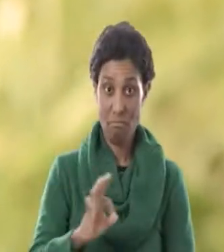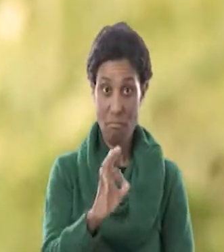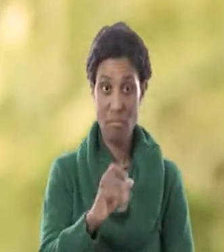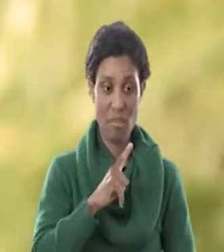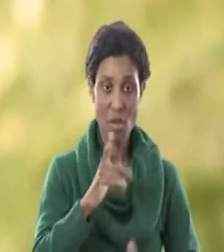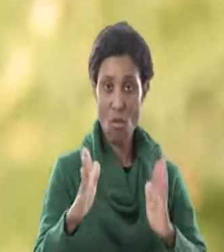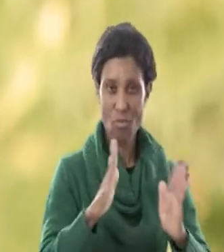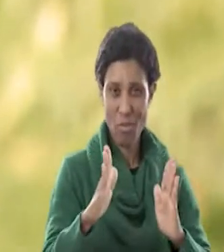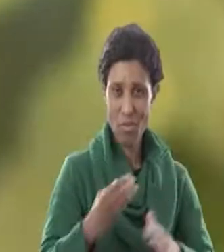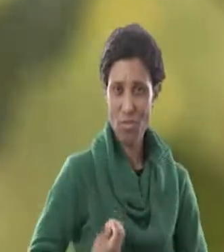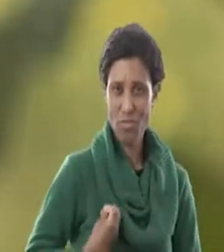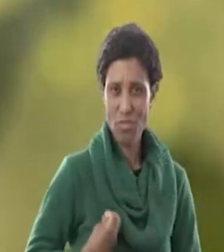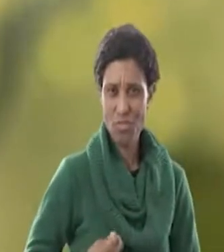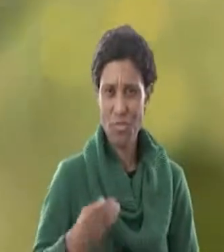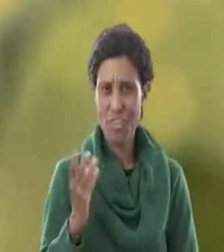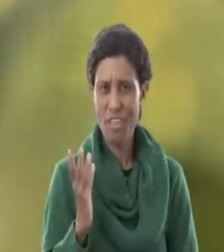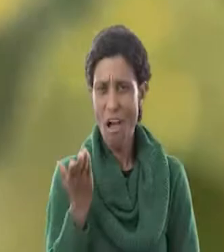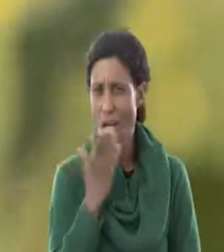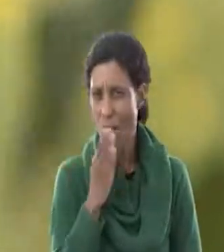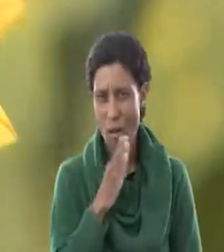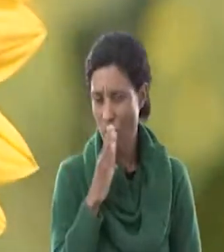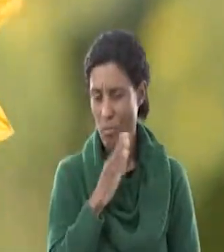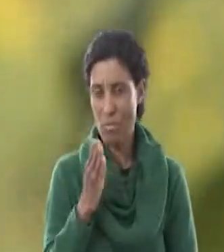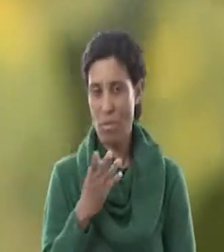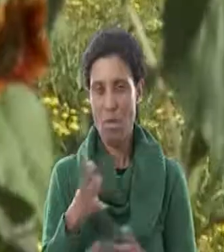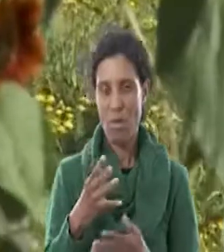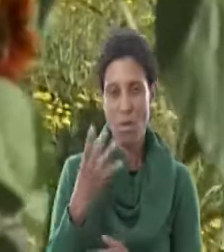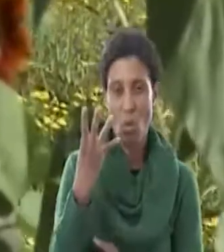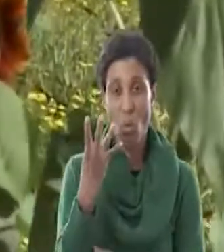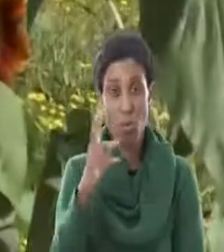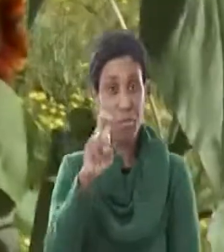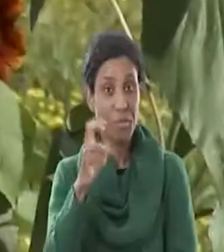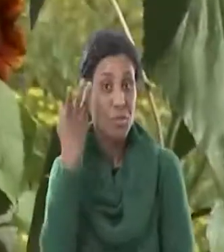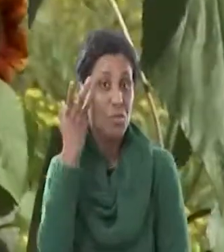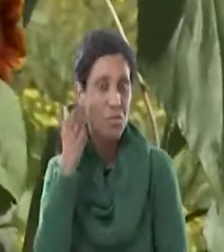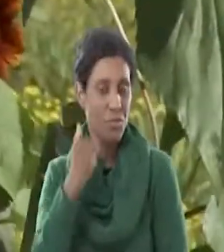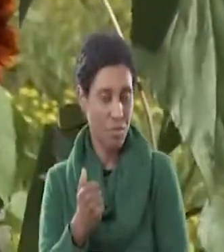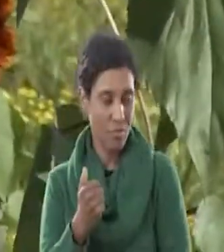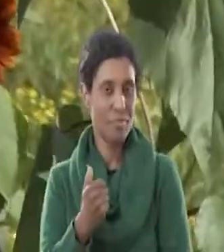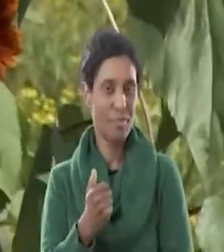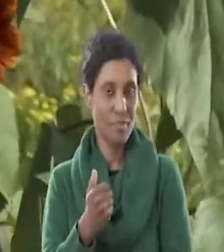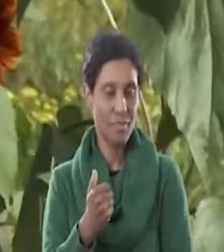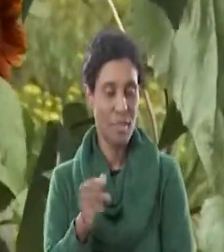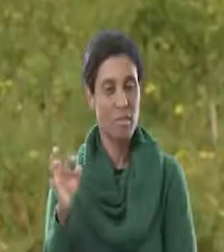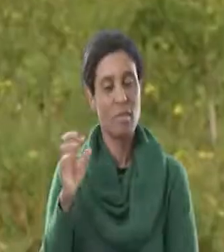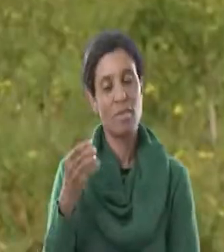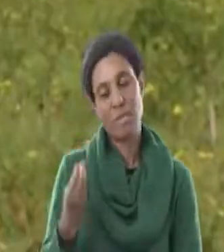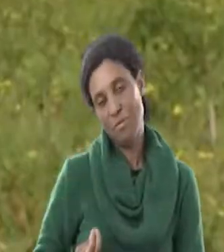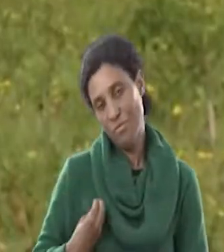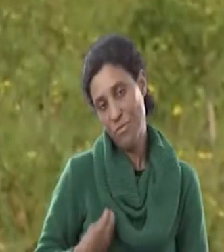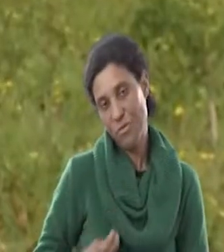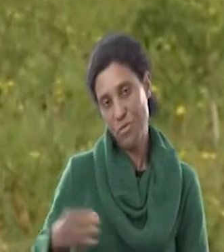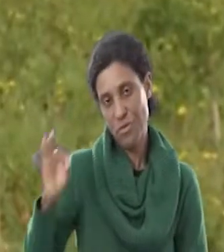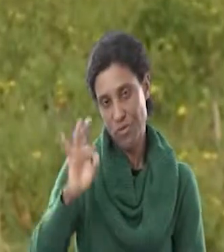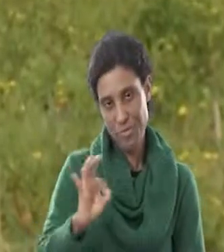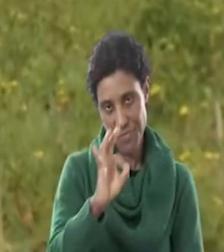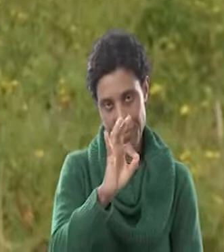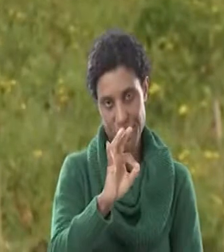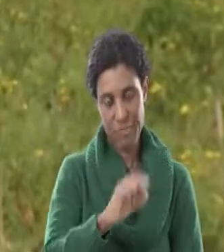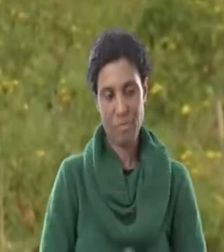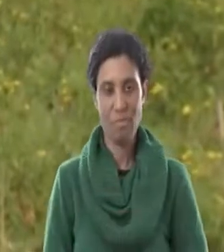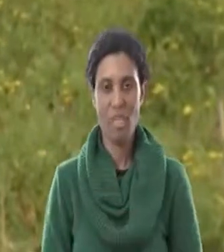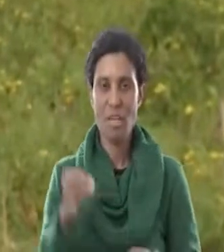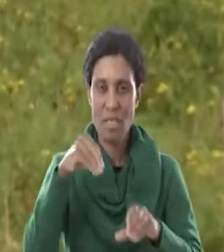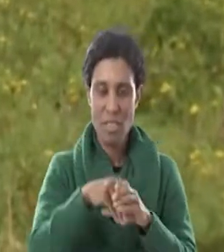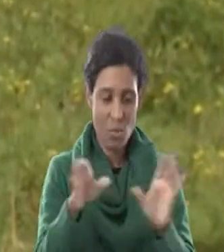A abelha tem um período de vida muito curto. Tá? Em torno de 40, 45 dias vive uma abelha. Dentro